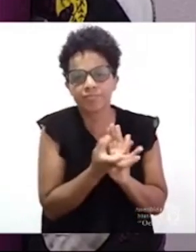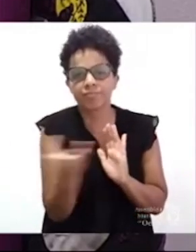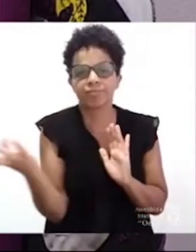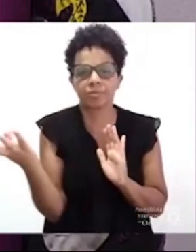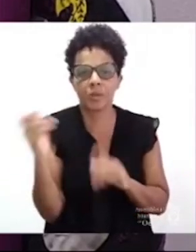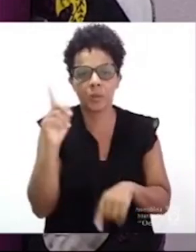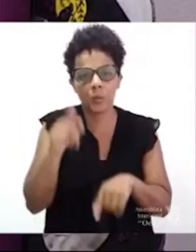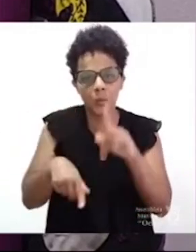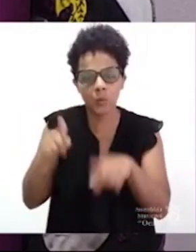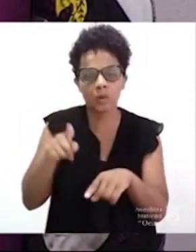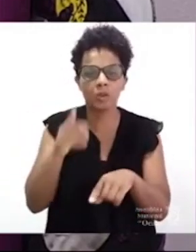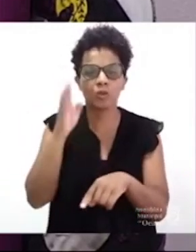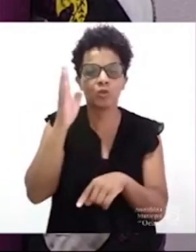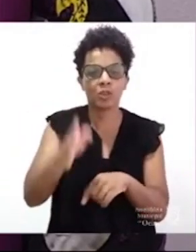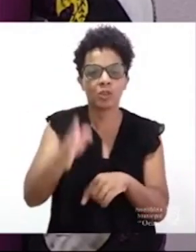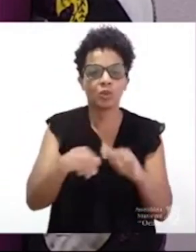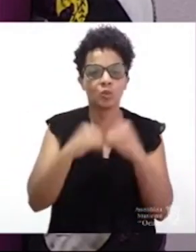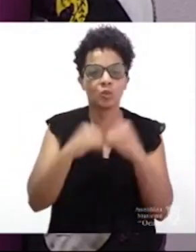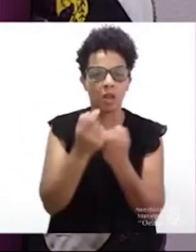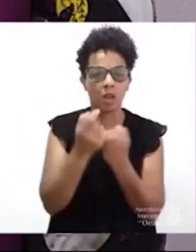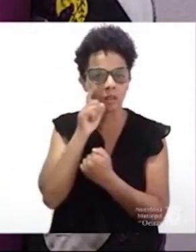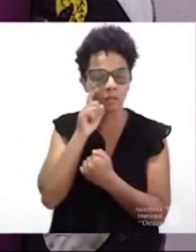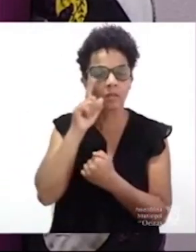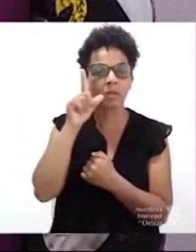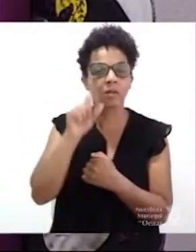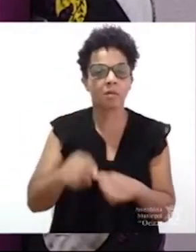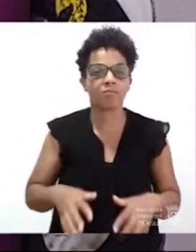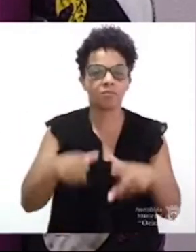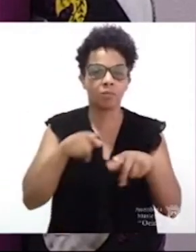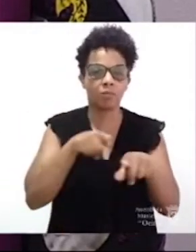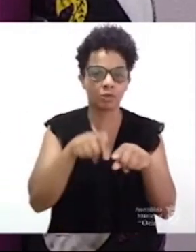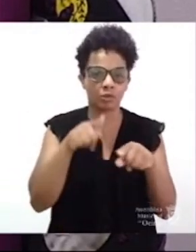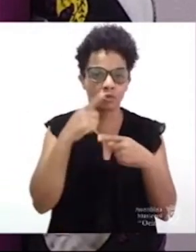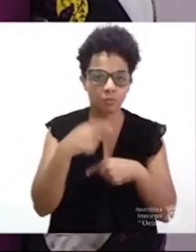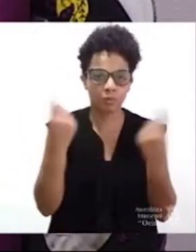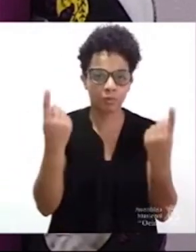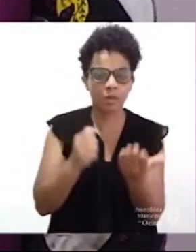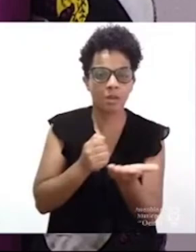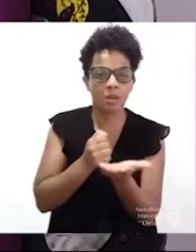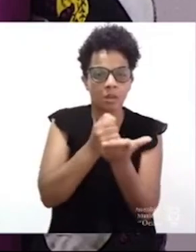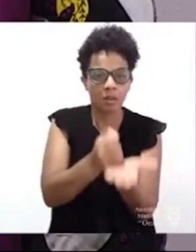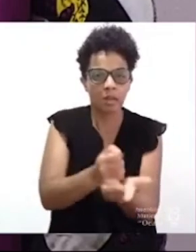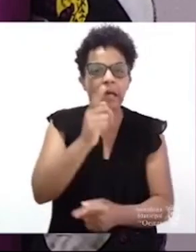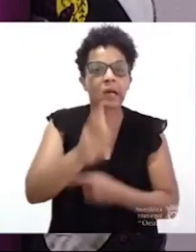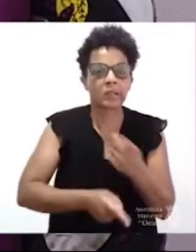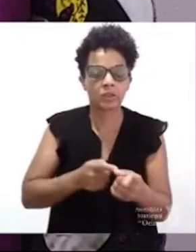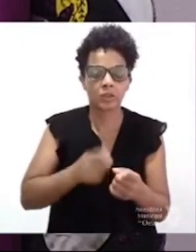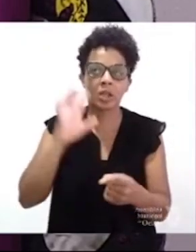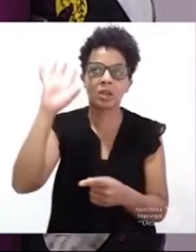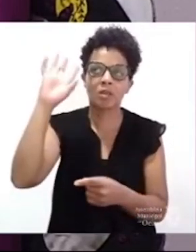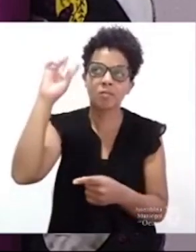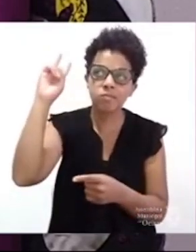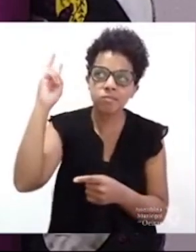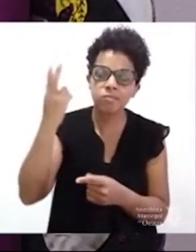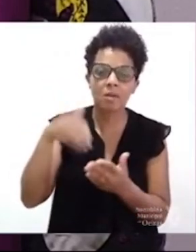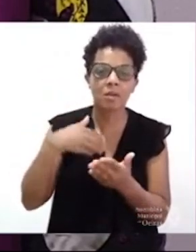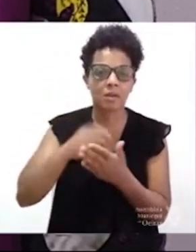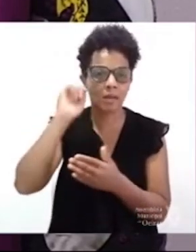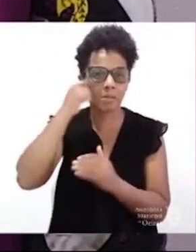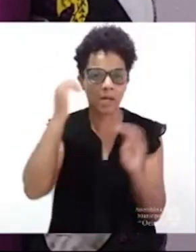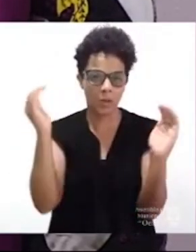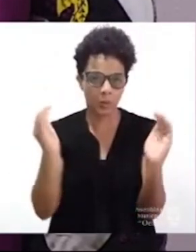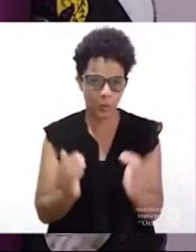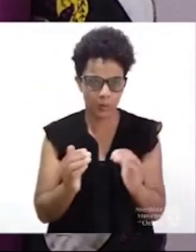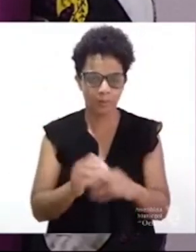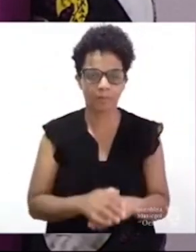justiça social e o desenvolvimento de políticas públicas que apoiem a mitigação das alterações climáticas. Defendemos para a